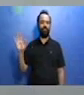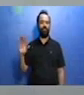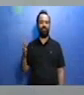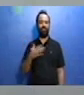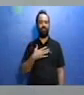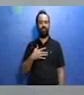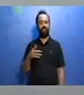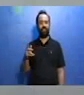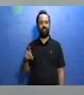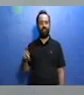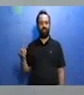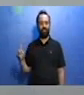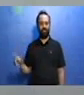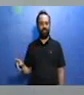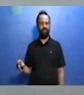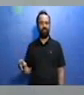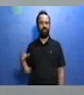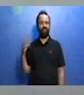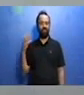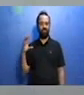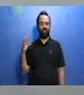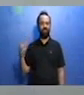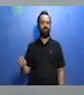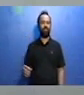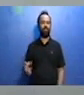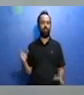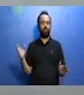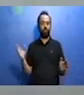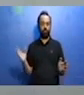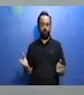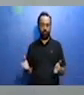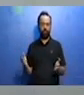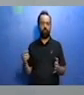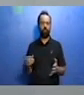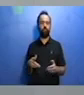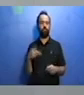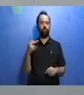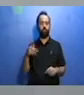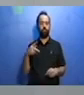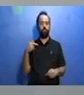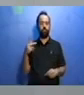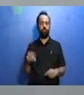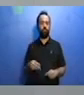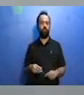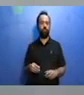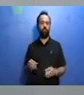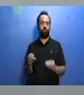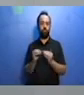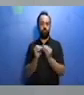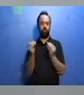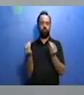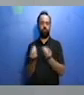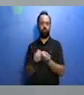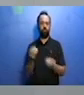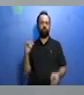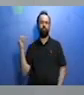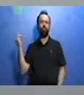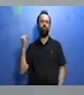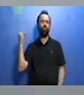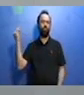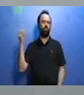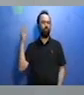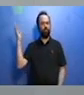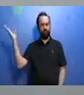Olá, eu sou a professora Mônica e na aula de ciências de hoje nós vamos falar sobre uma substância muito importante,